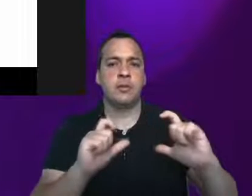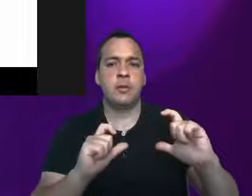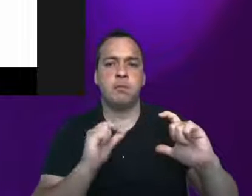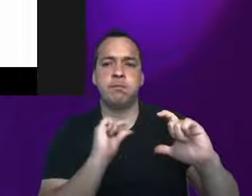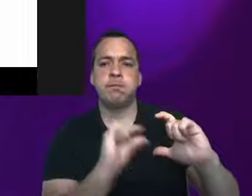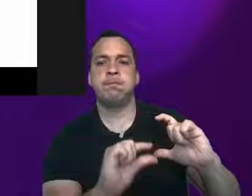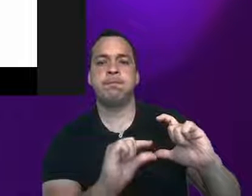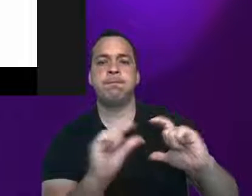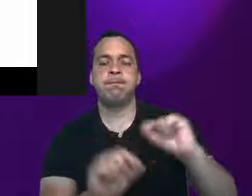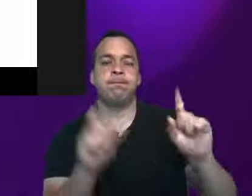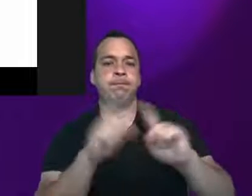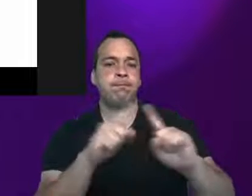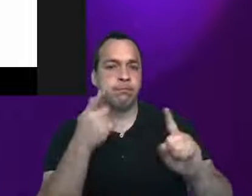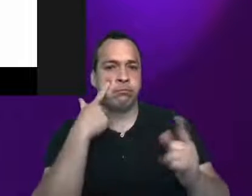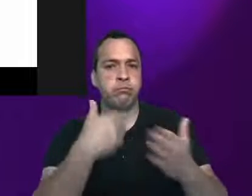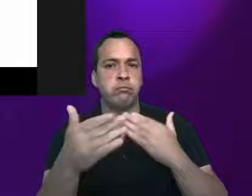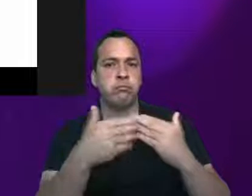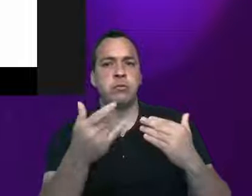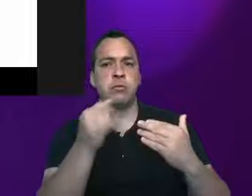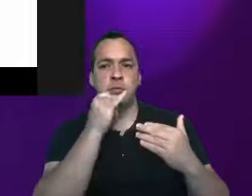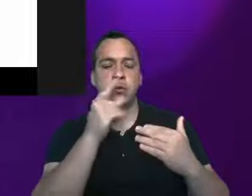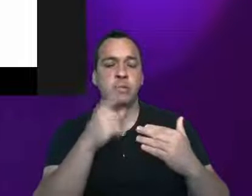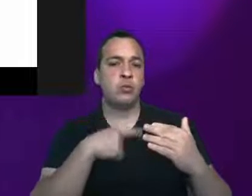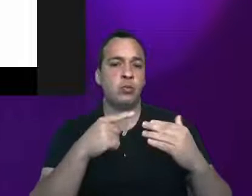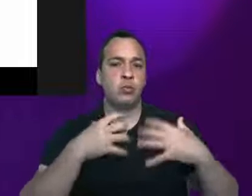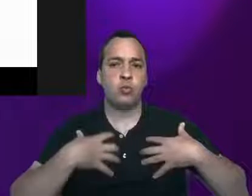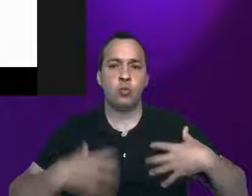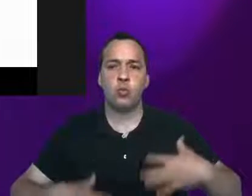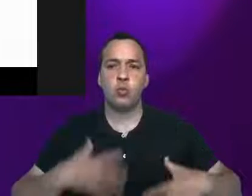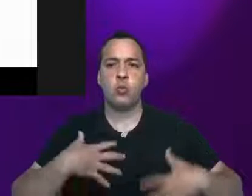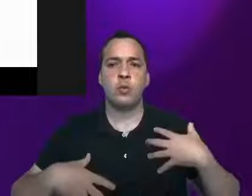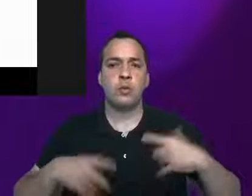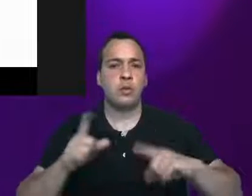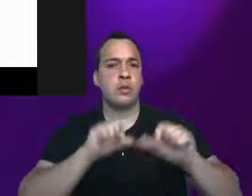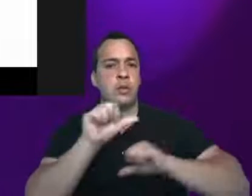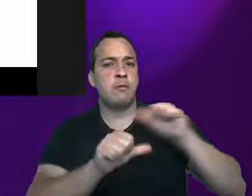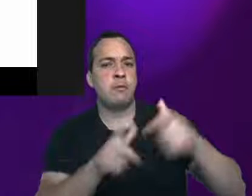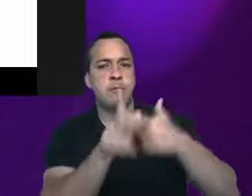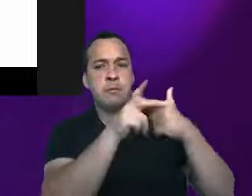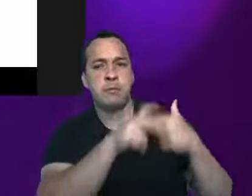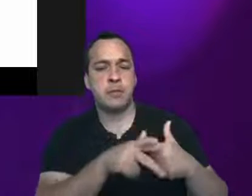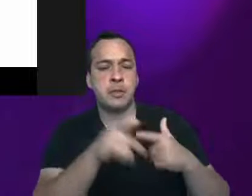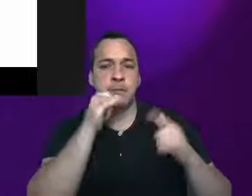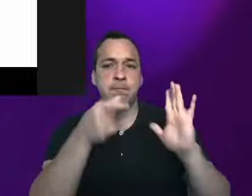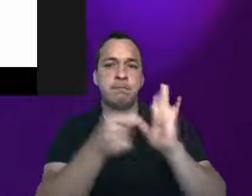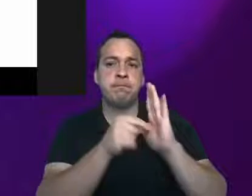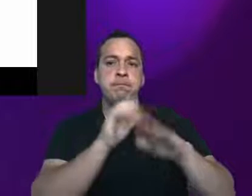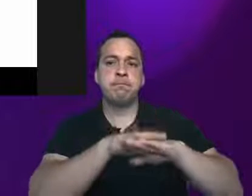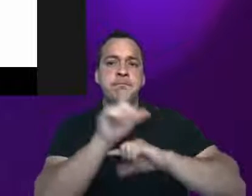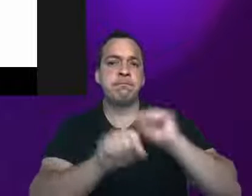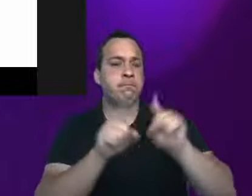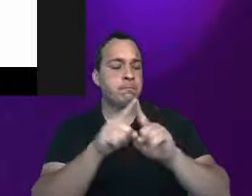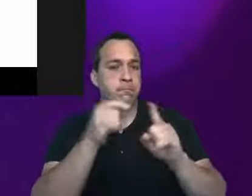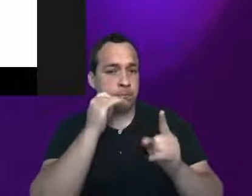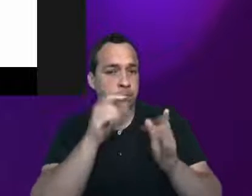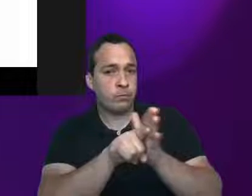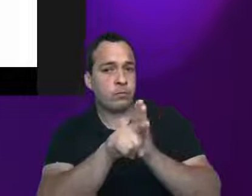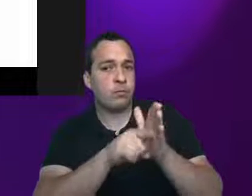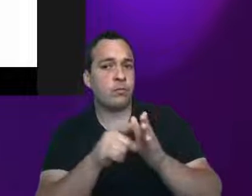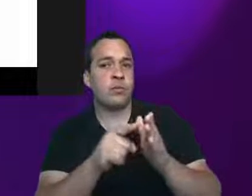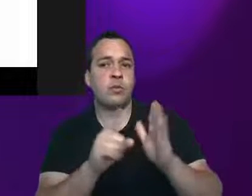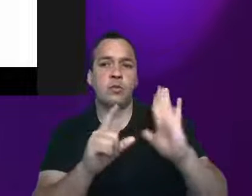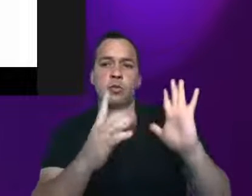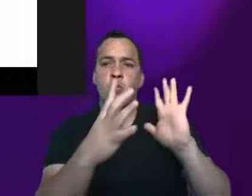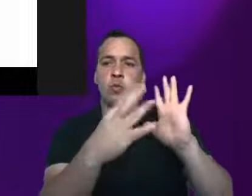insonar qualquer órgão do corpo, basta eu mudar a setagem do software. Eu vou fazer a análise como eu faço com raio-x, eu tenho que